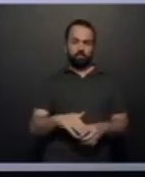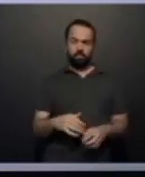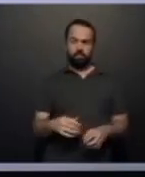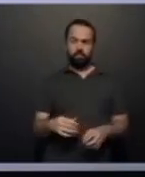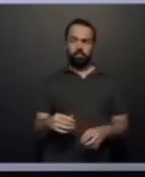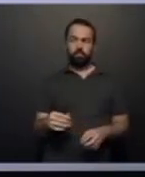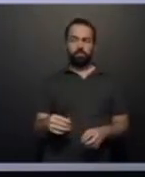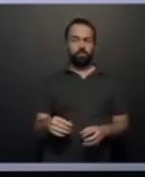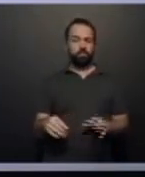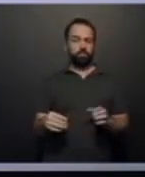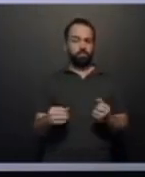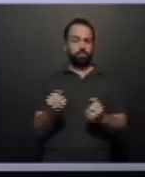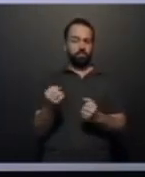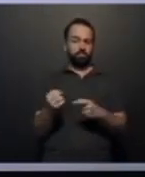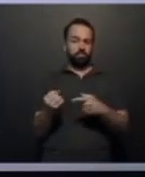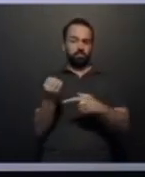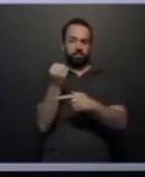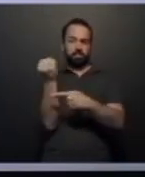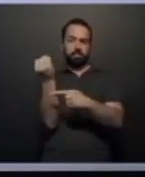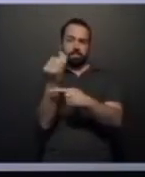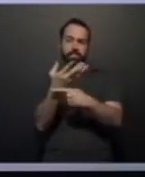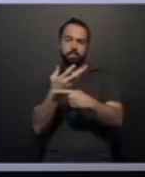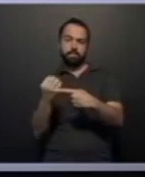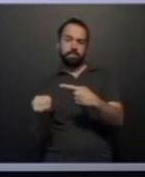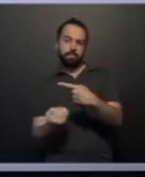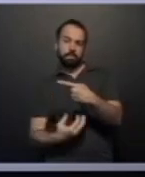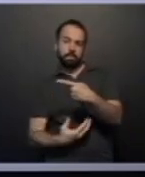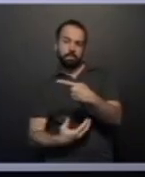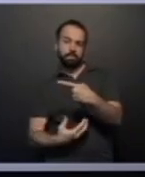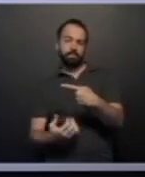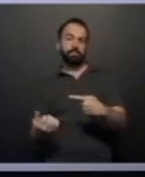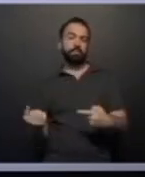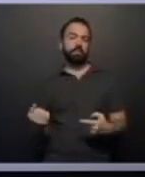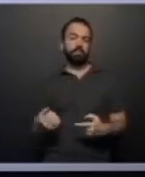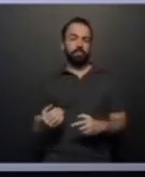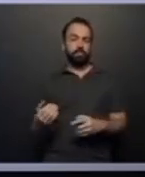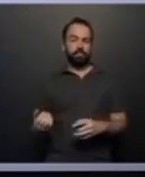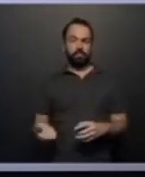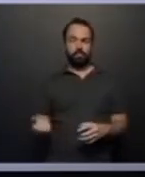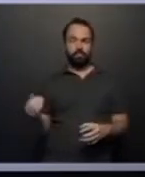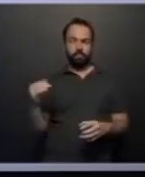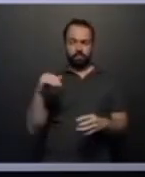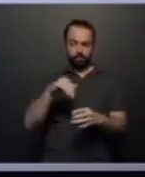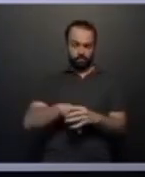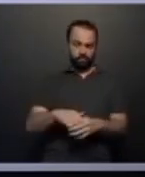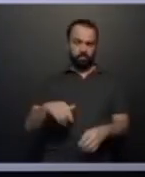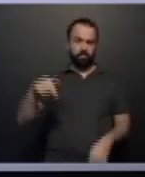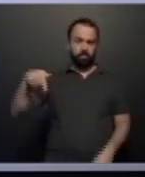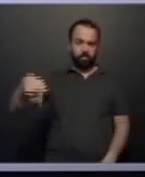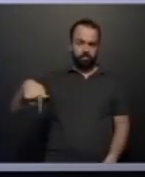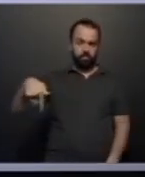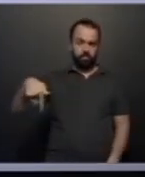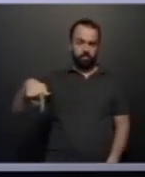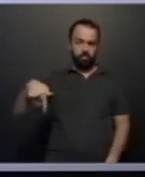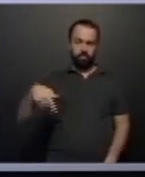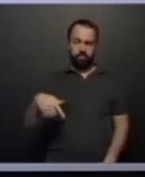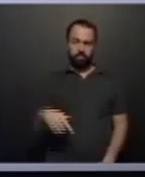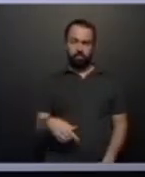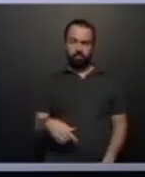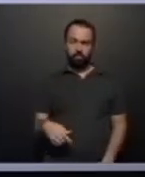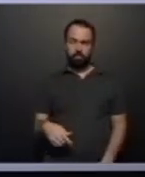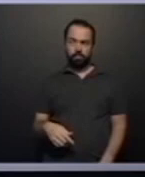decimais, fracionários. Todo número que pode ser escrito na forma de fração é um número racional. Temos